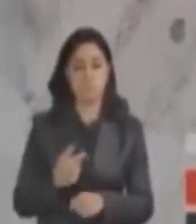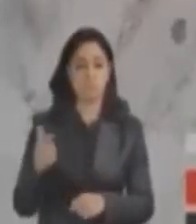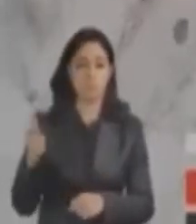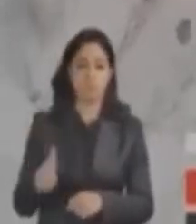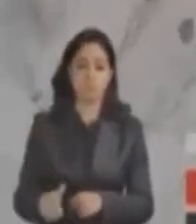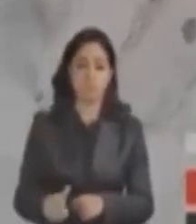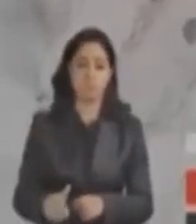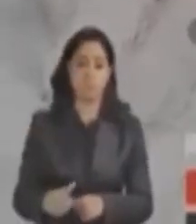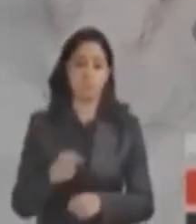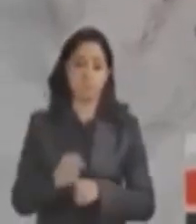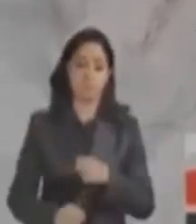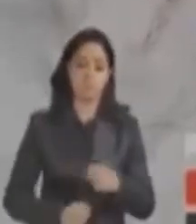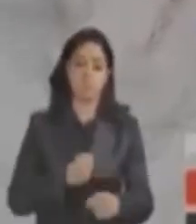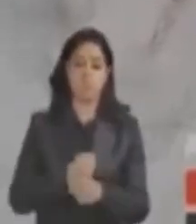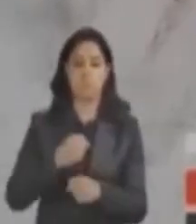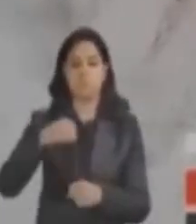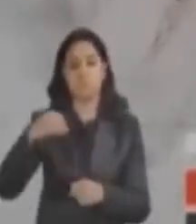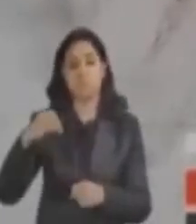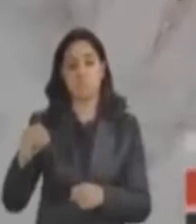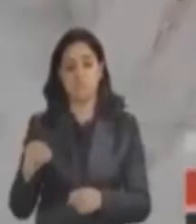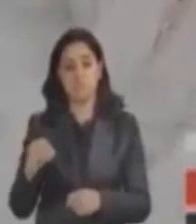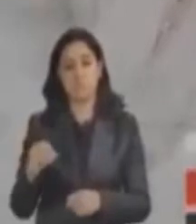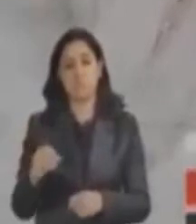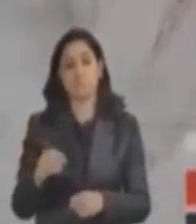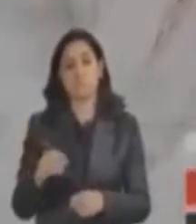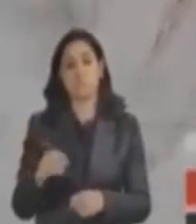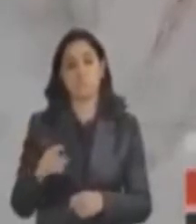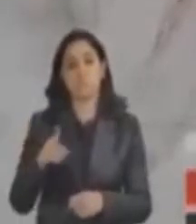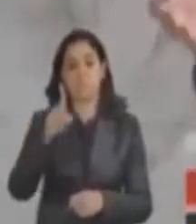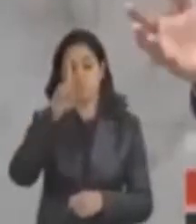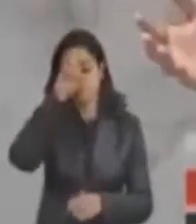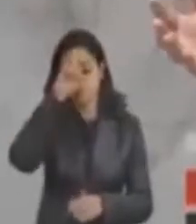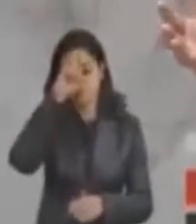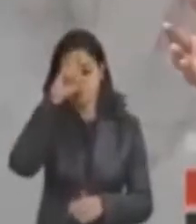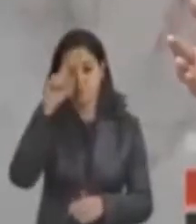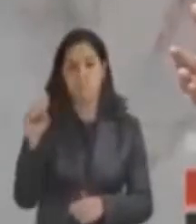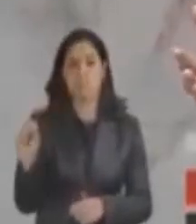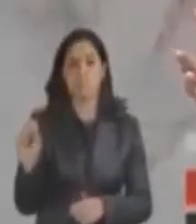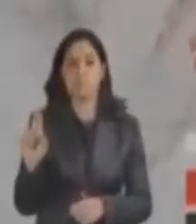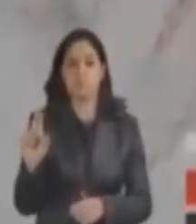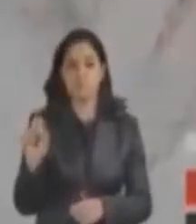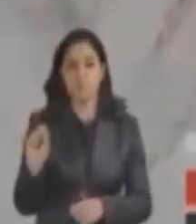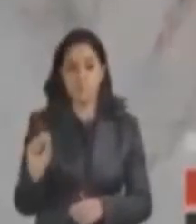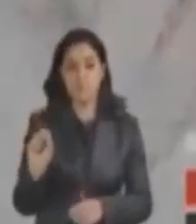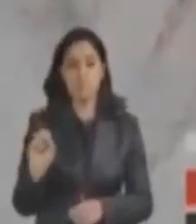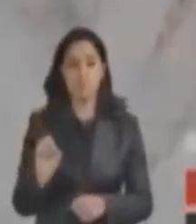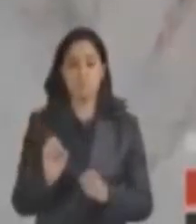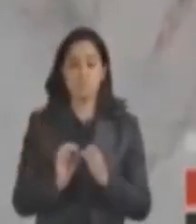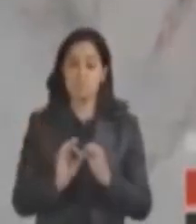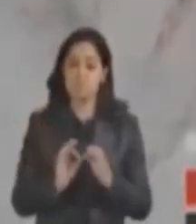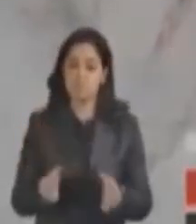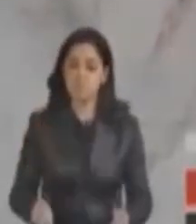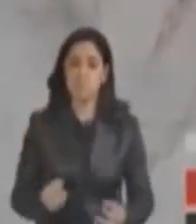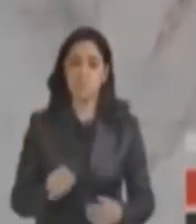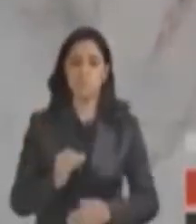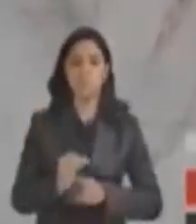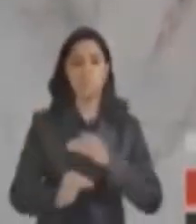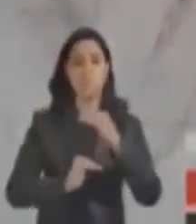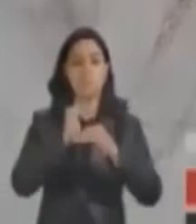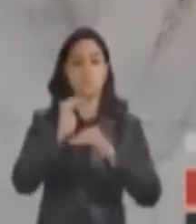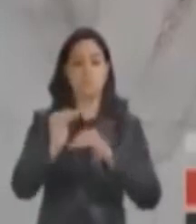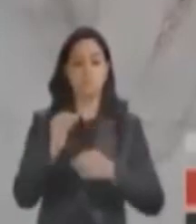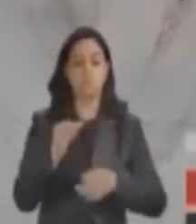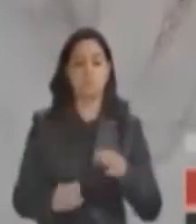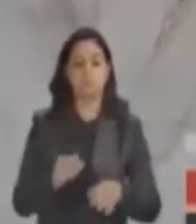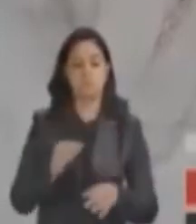90 em diante para que o sus não fosse só um avanço jurídico que é um avanço jurídico a idéia